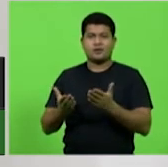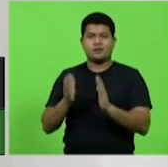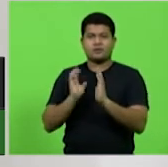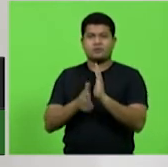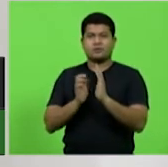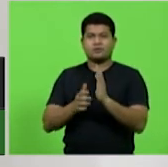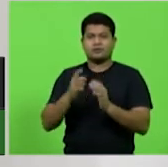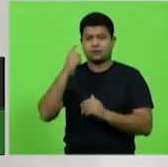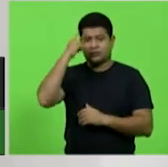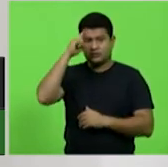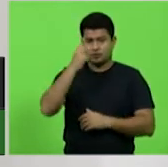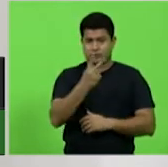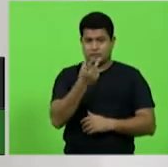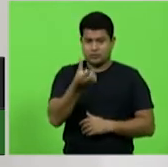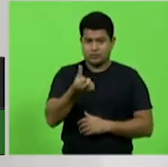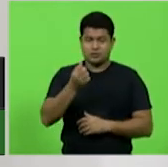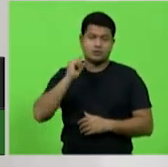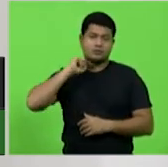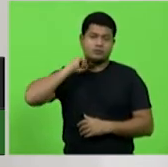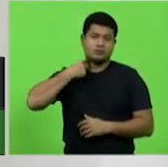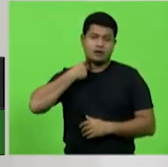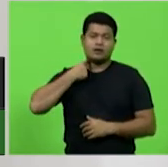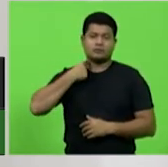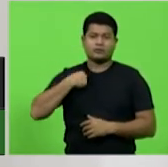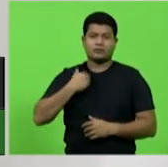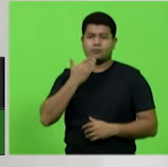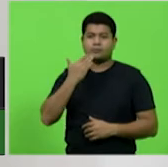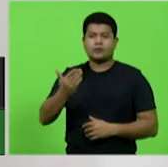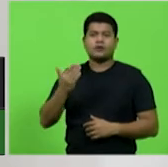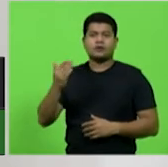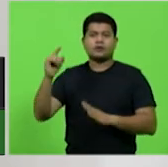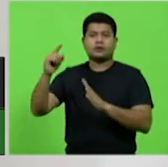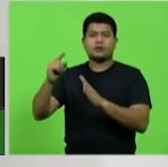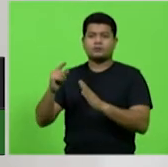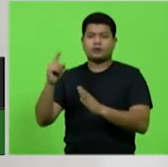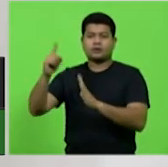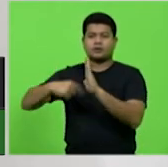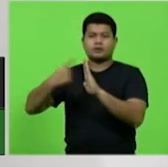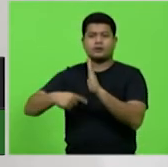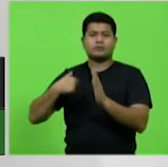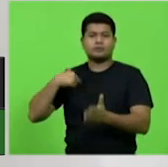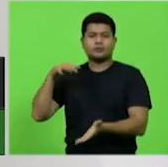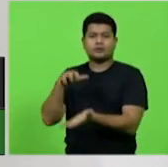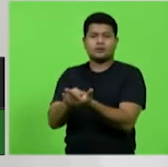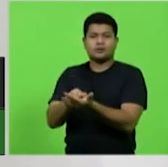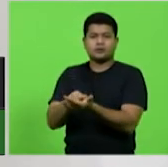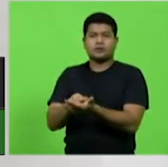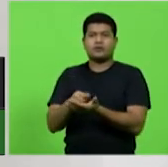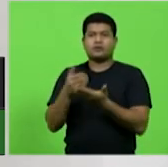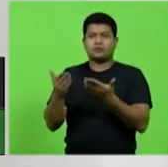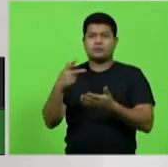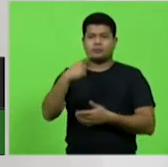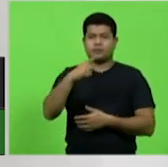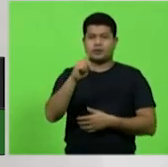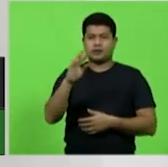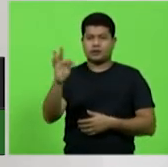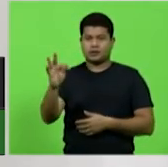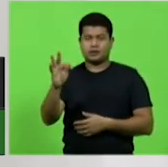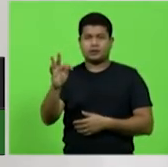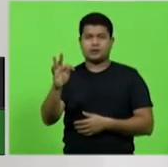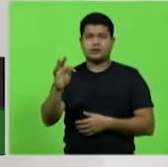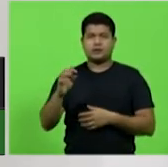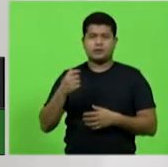26 de maio, a notícia do meu desligamento do PDT, que aconteceu sem a minha anuência e a minha